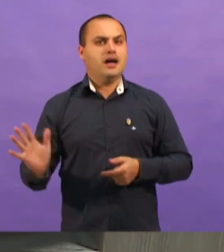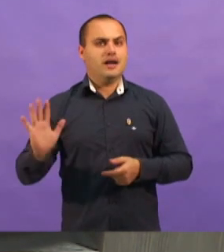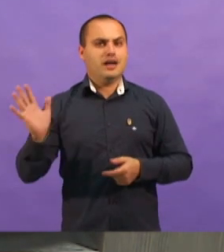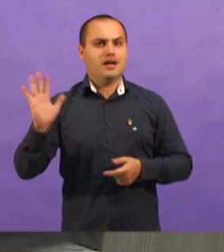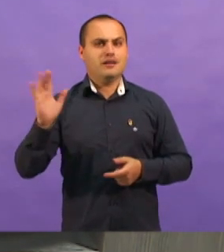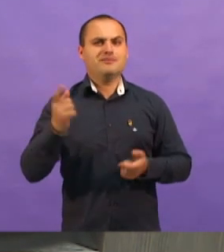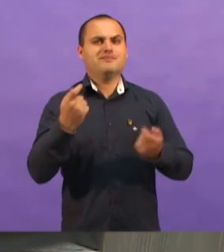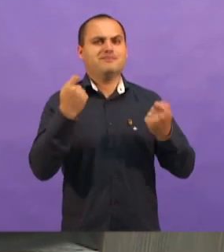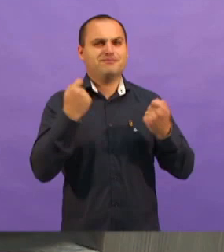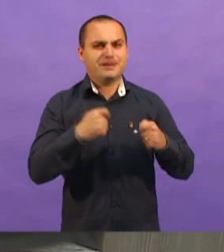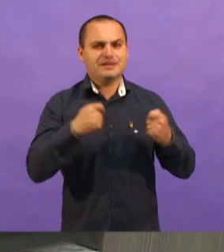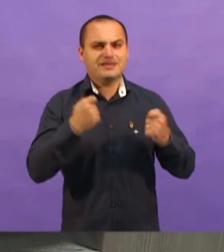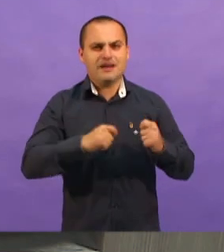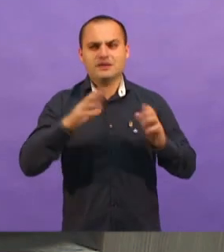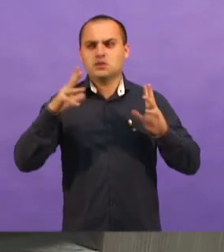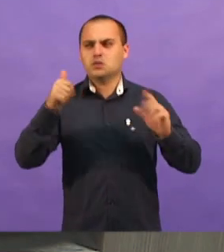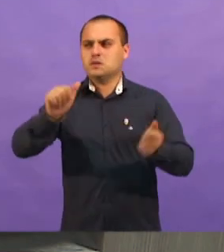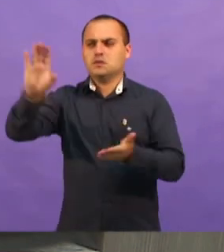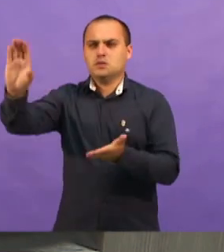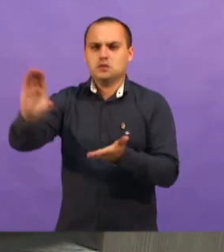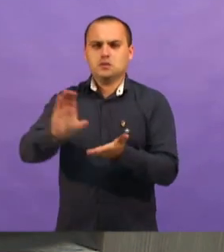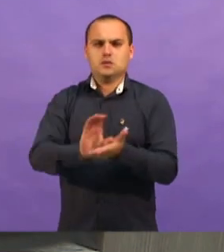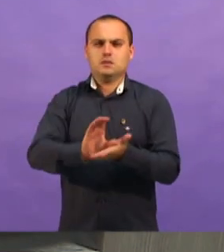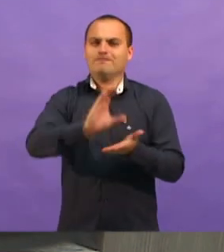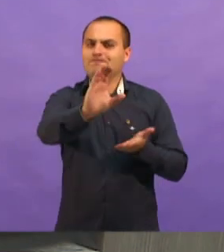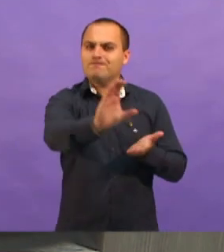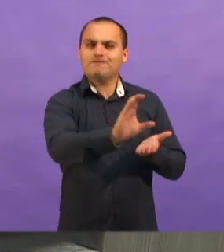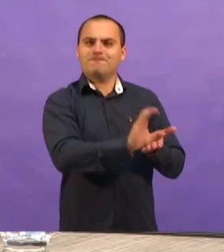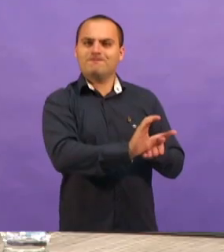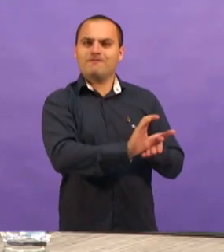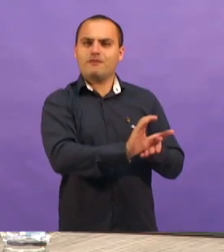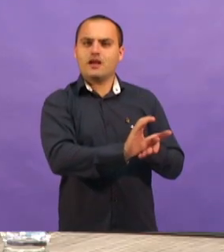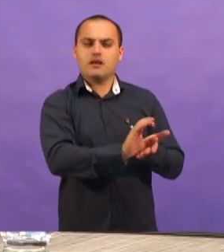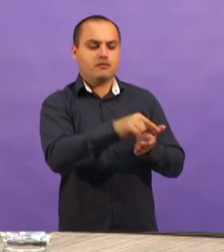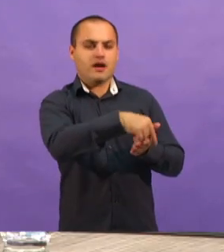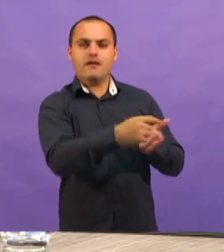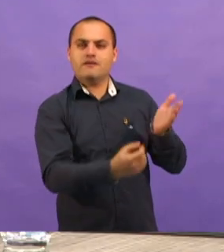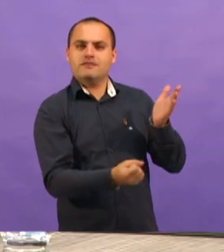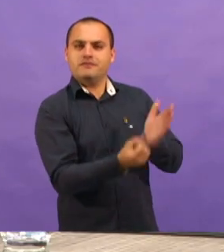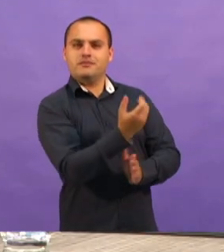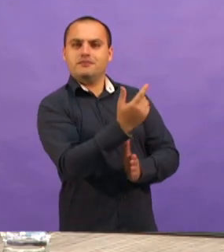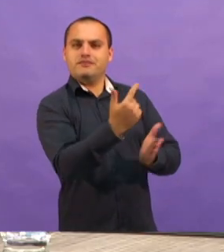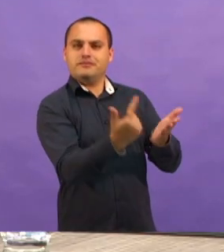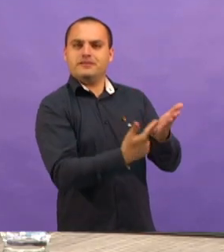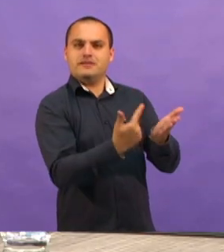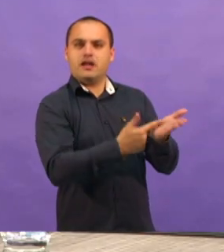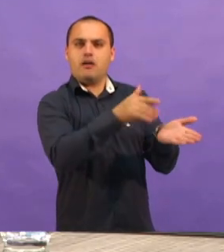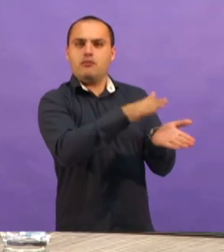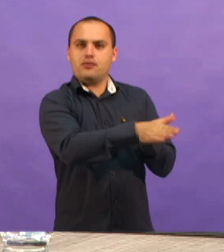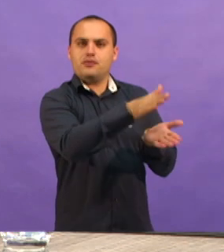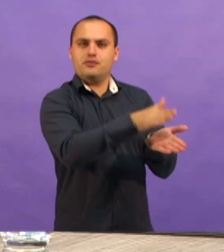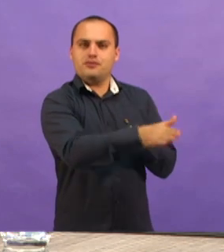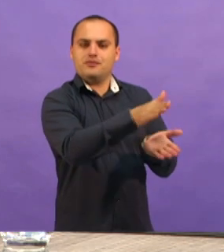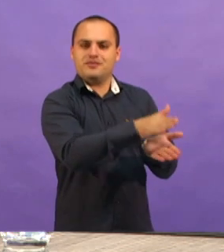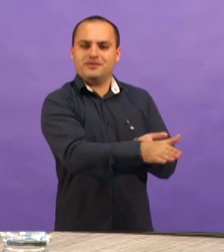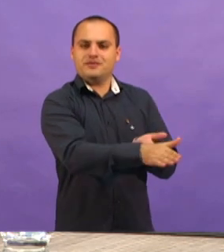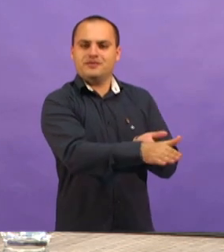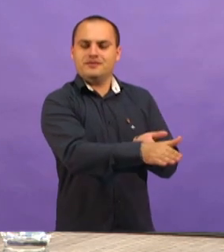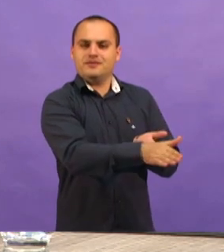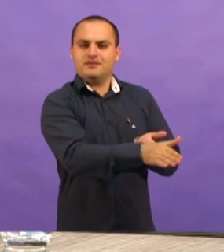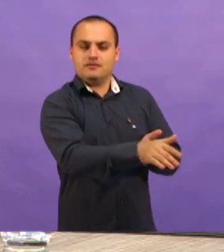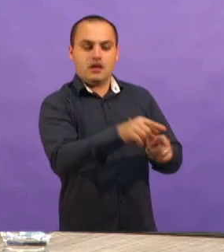que precisava de muito patrocínio, precisava de muito dinheiro para poder fazer a publicação, promover a tiragem